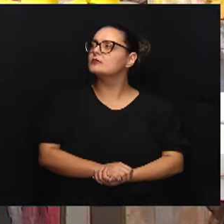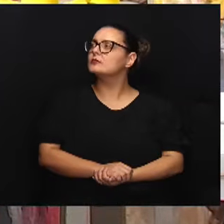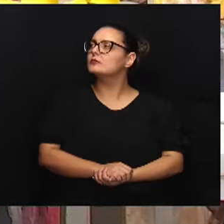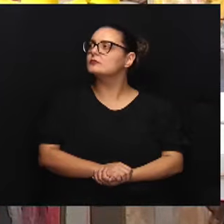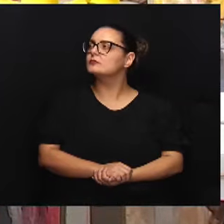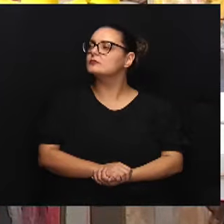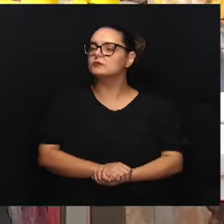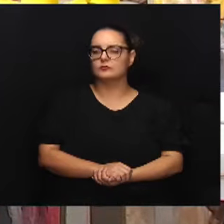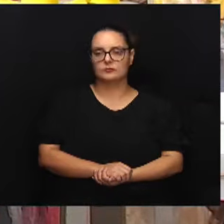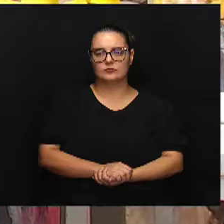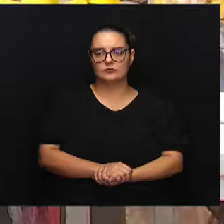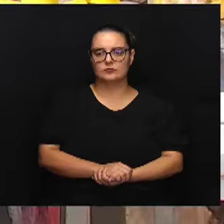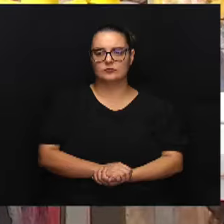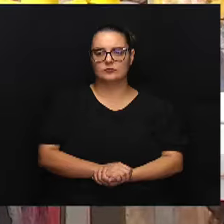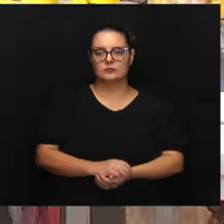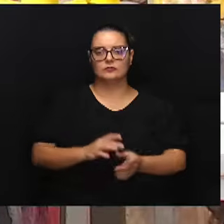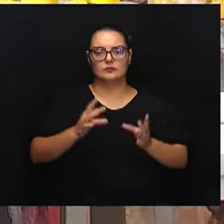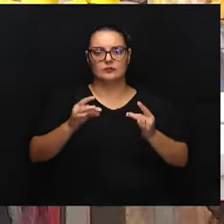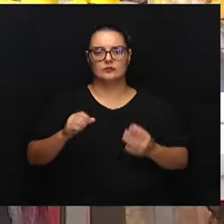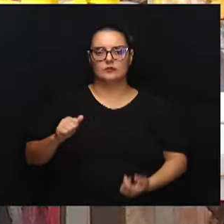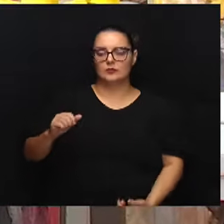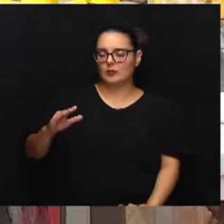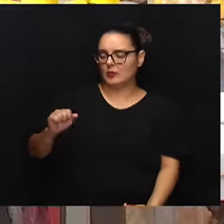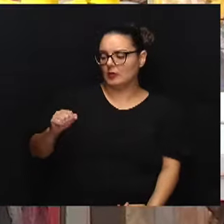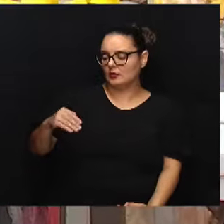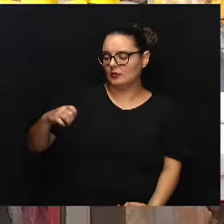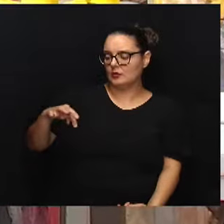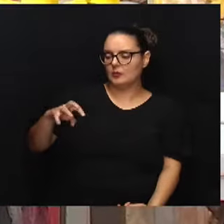E aí vocês vão dando acabamento da pintura.